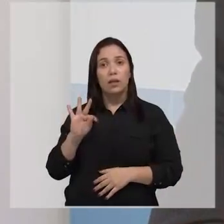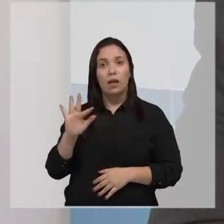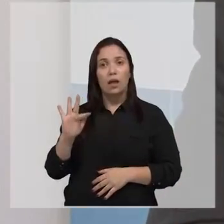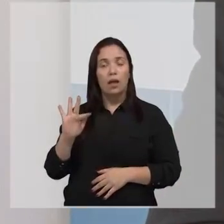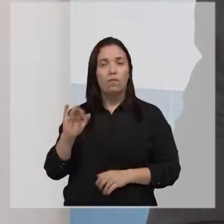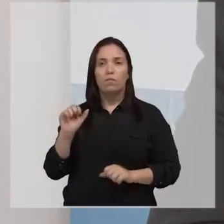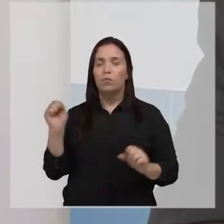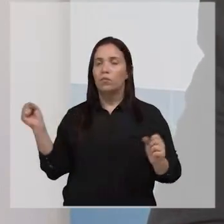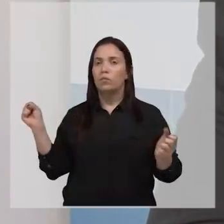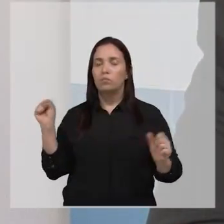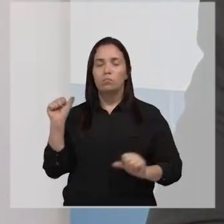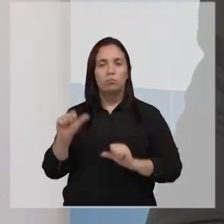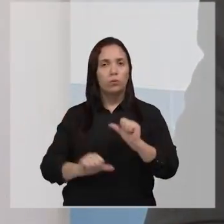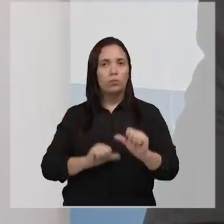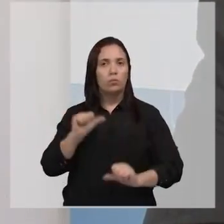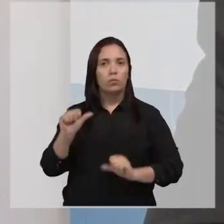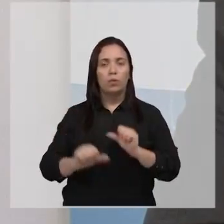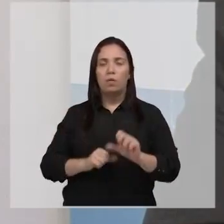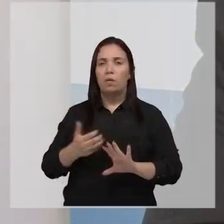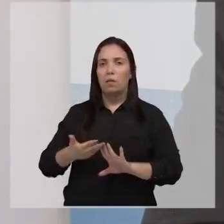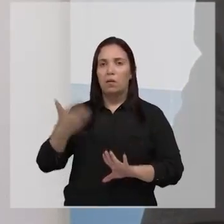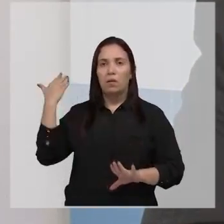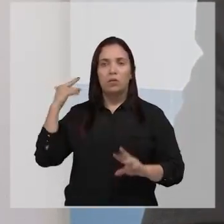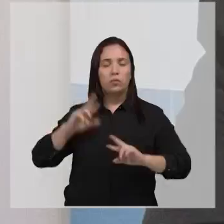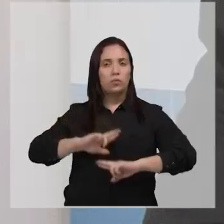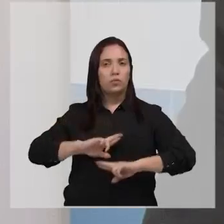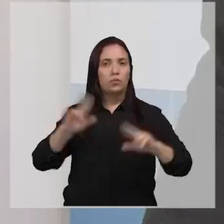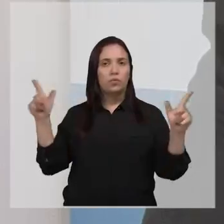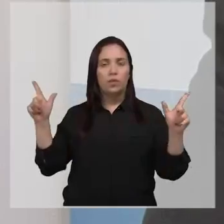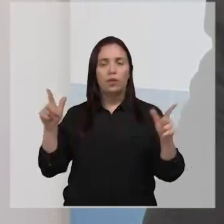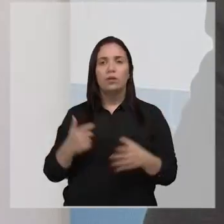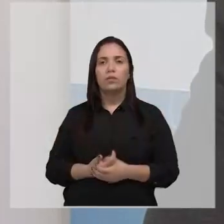daí. Foi ao contrário.